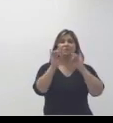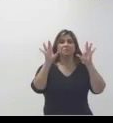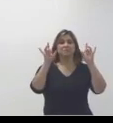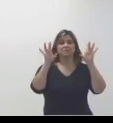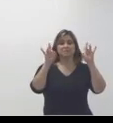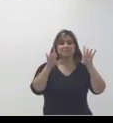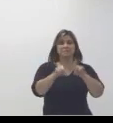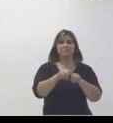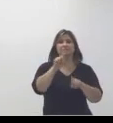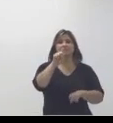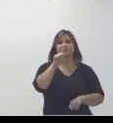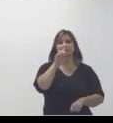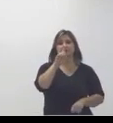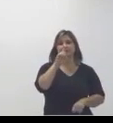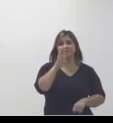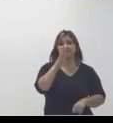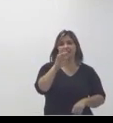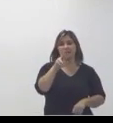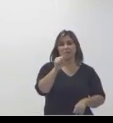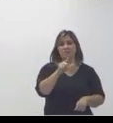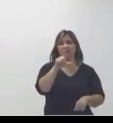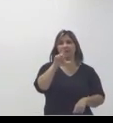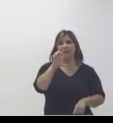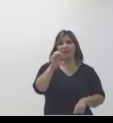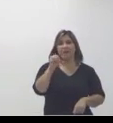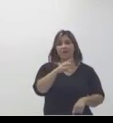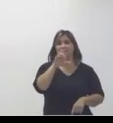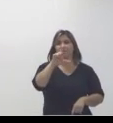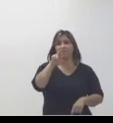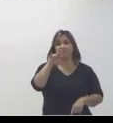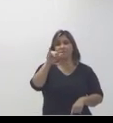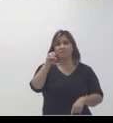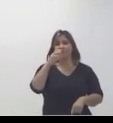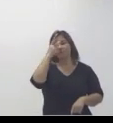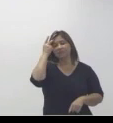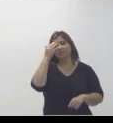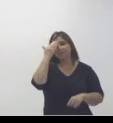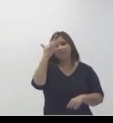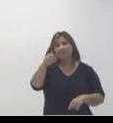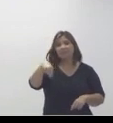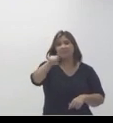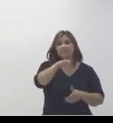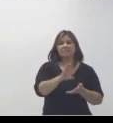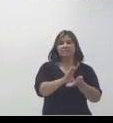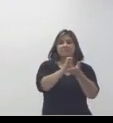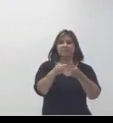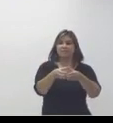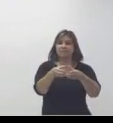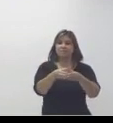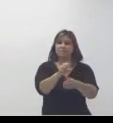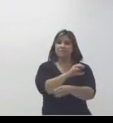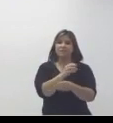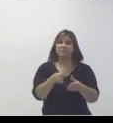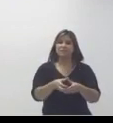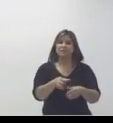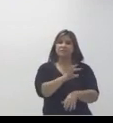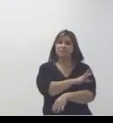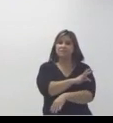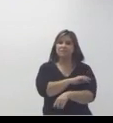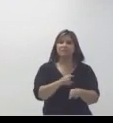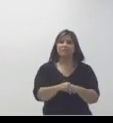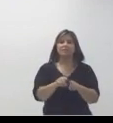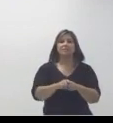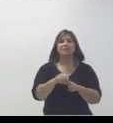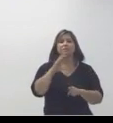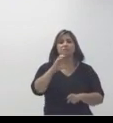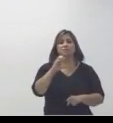debra lúcio léo e fernando agradecer à equipe técnica que deu todo o suporte e reafirmar a posição do